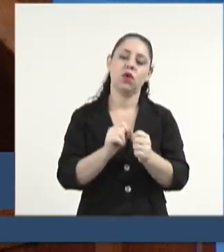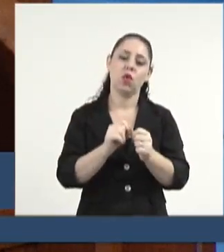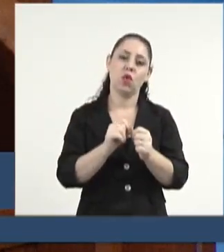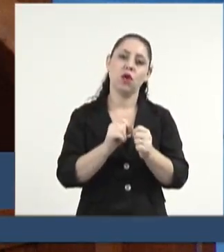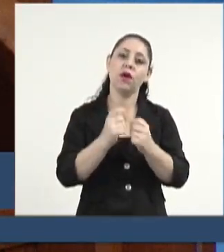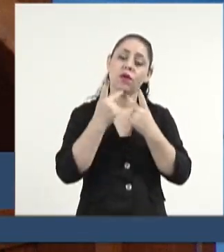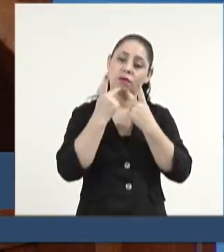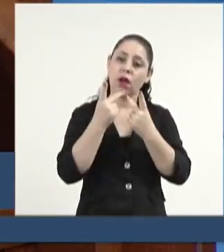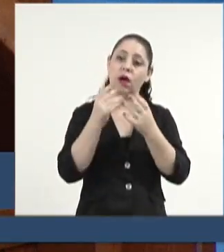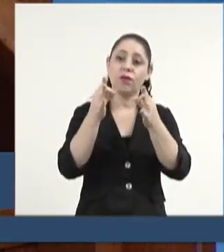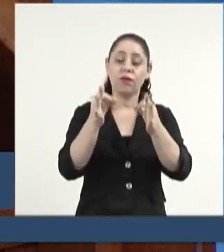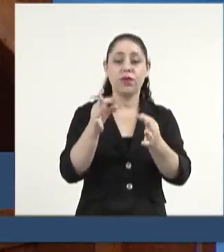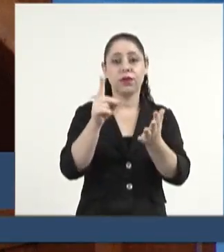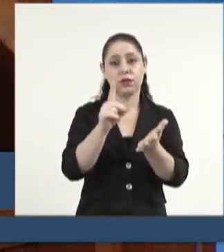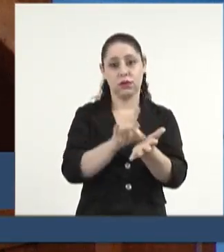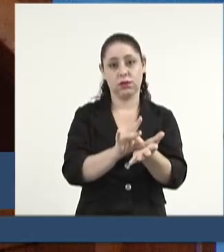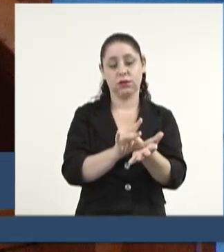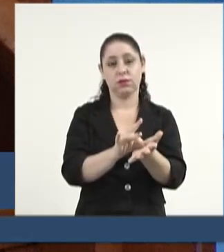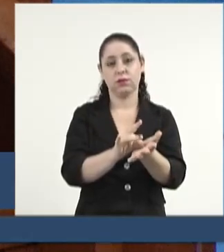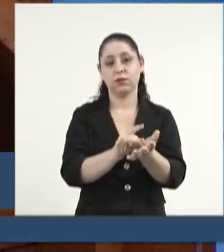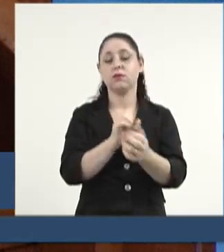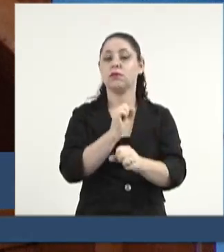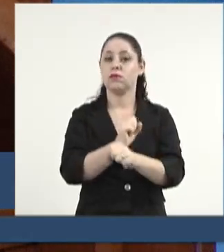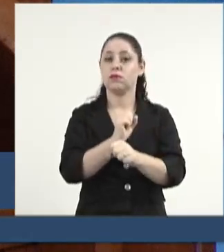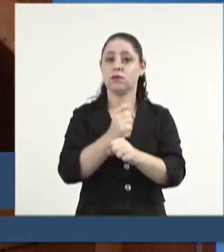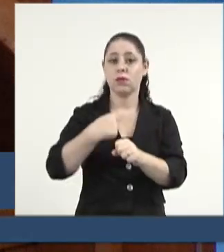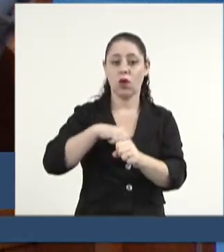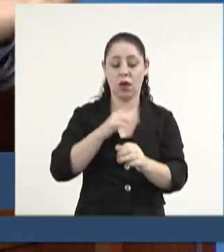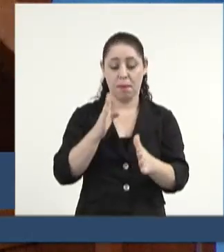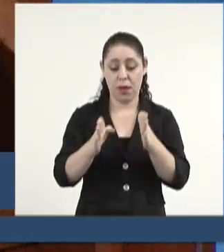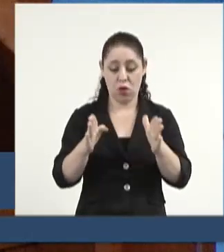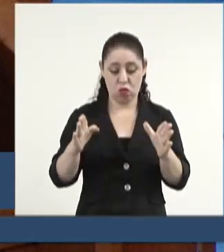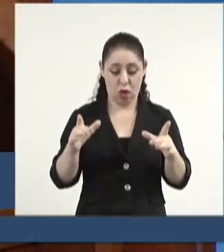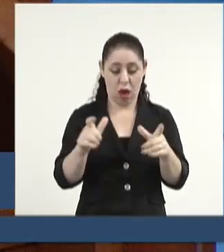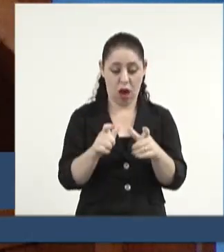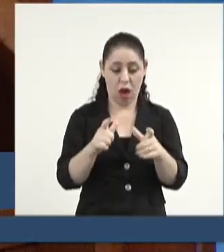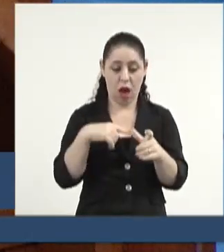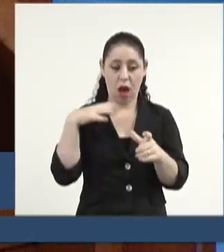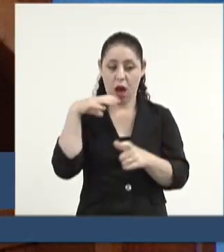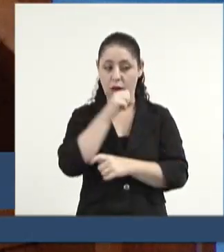reconhecimento. Espero, obviamente, que a gente, em pouco tempo, tenha